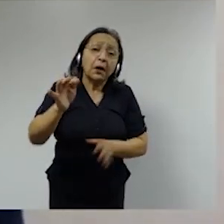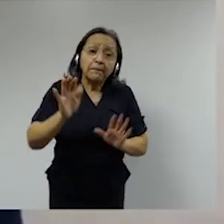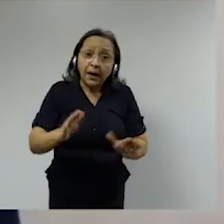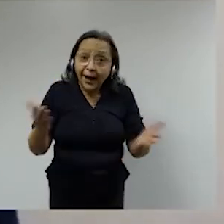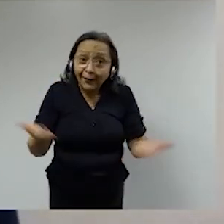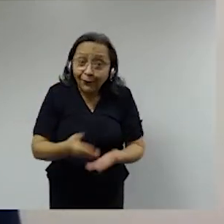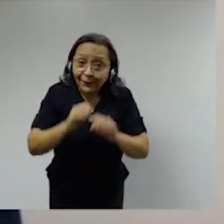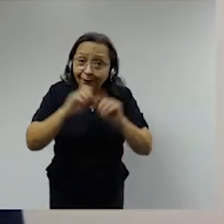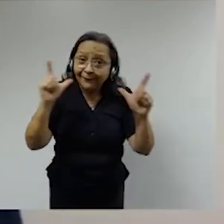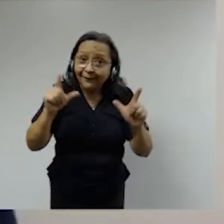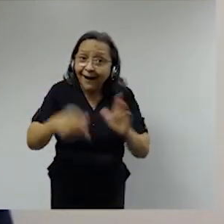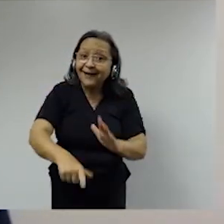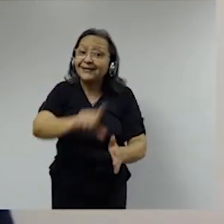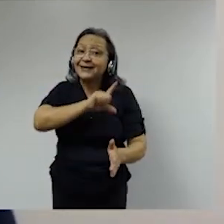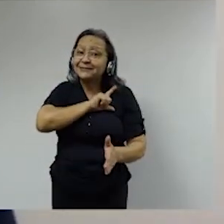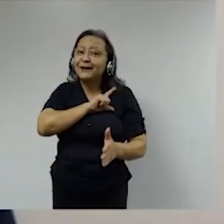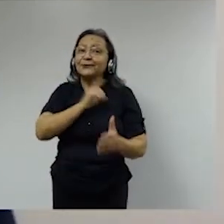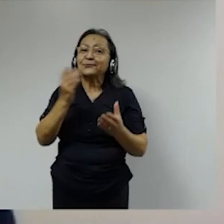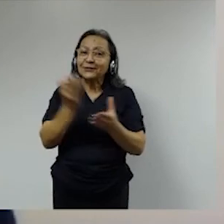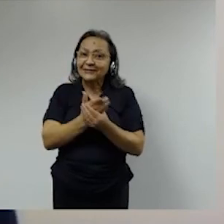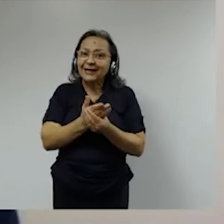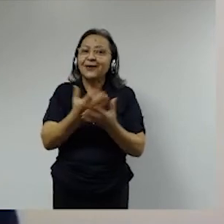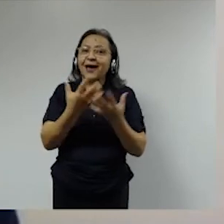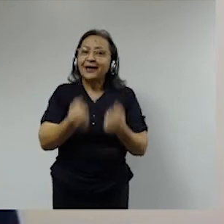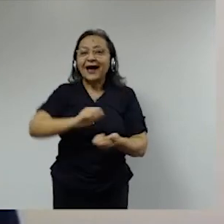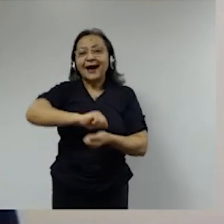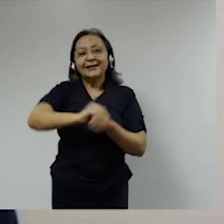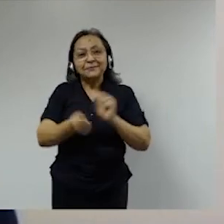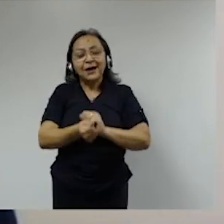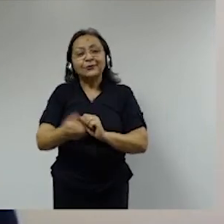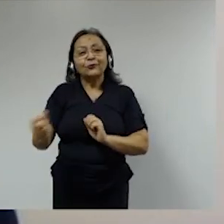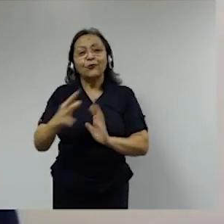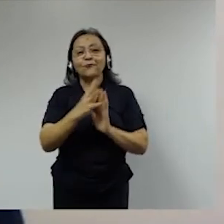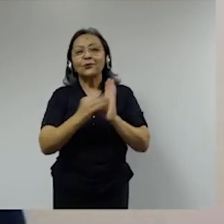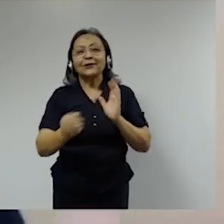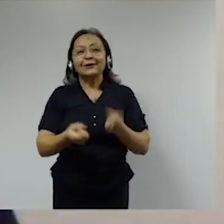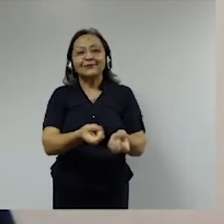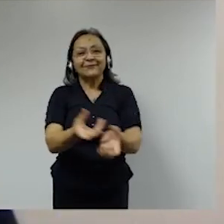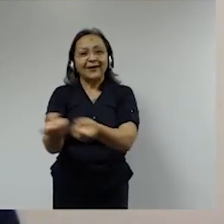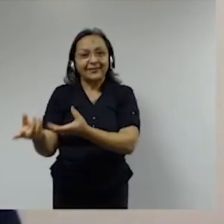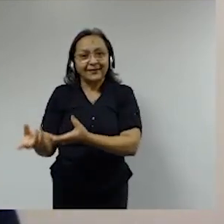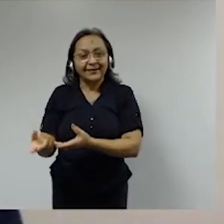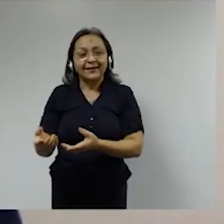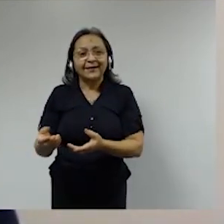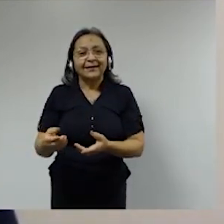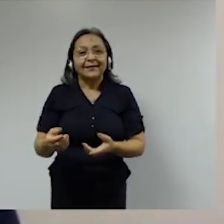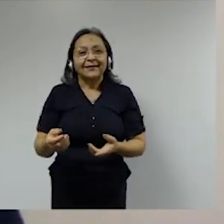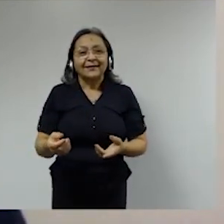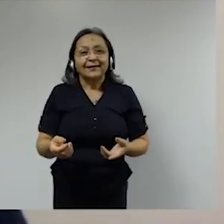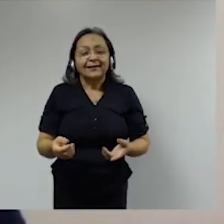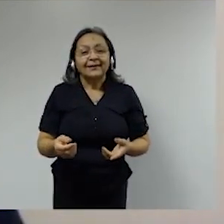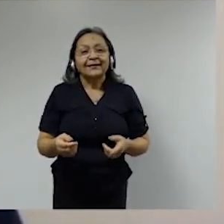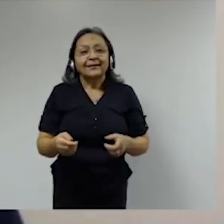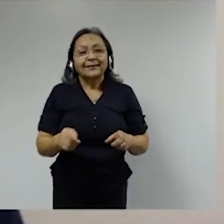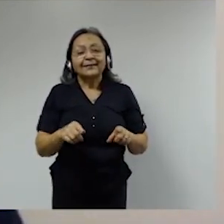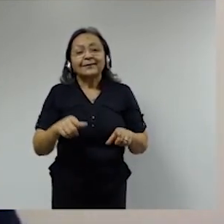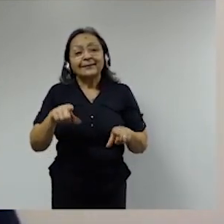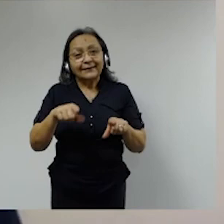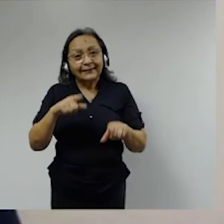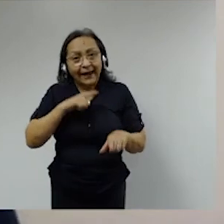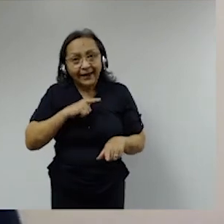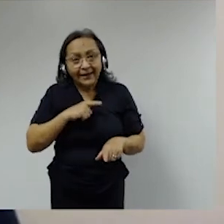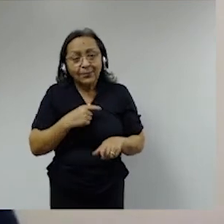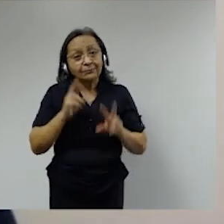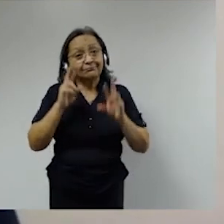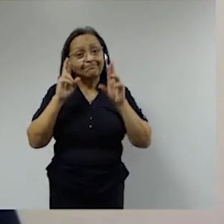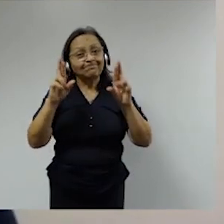Elas agora estão antecipando seus processos de adesão ao novo formato de vendas. Nós temos mais um número. Existe uma